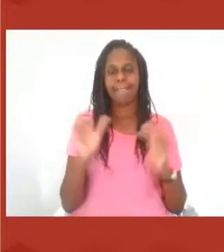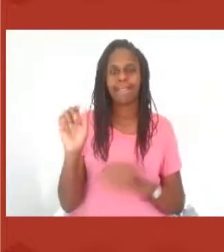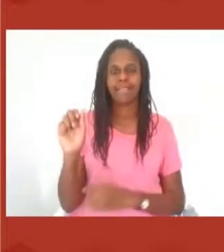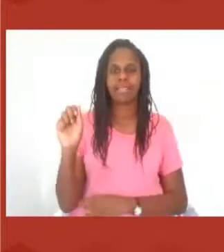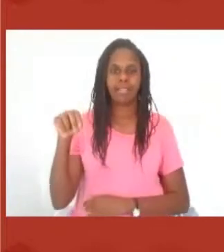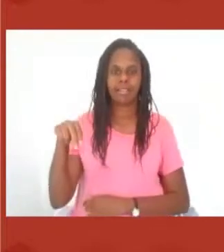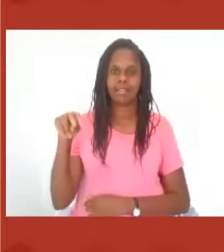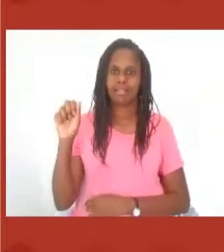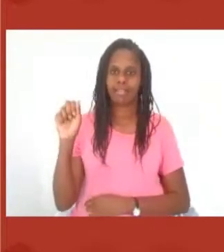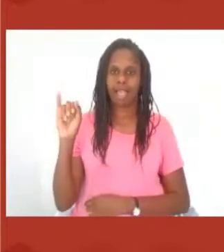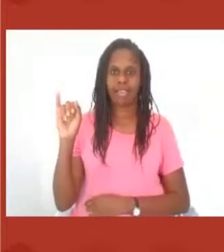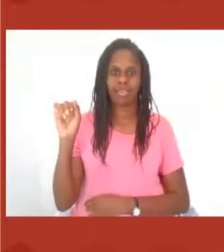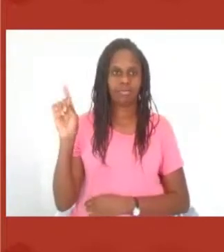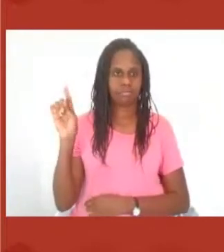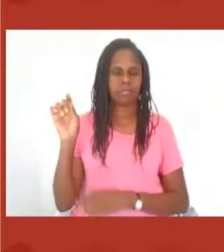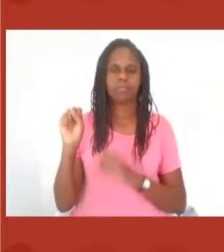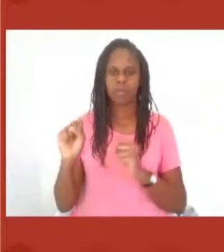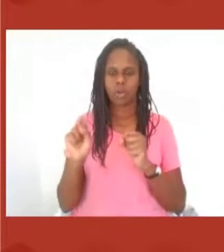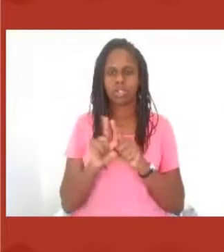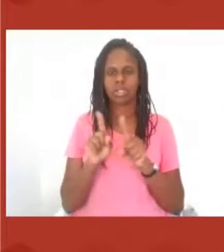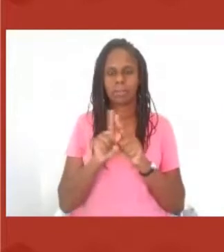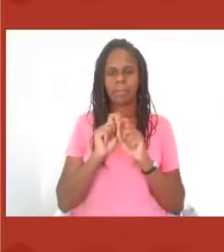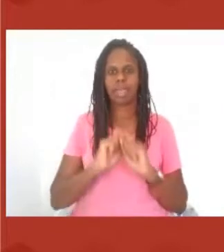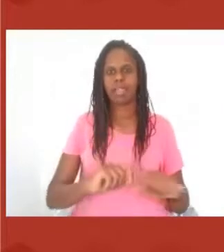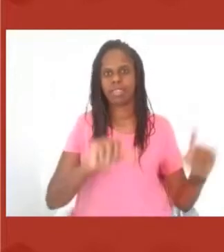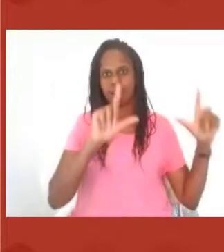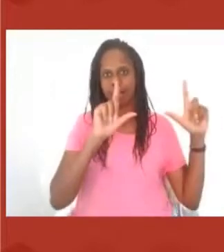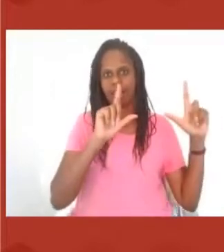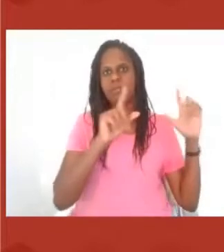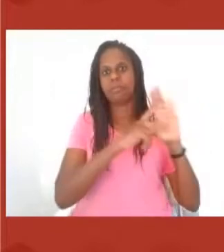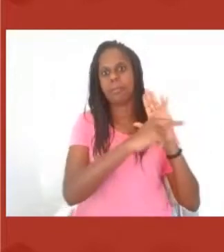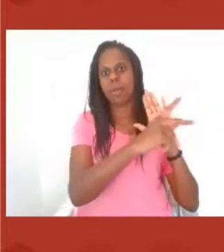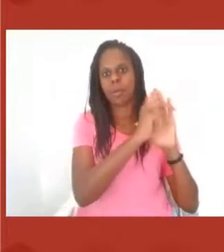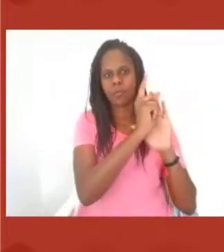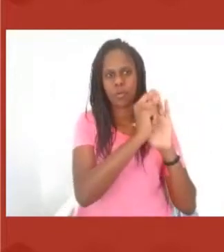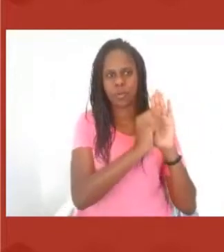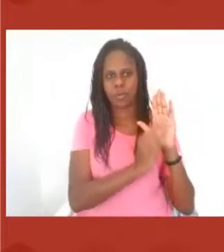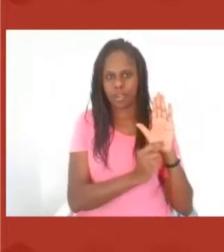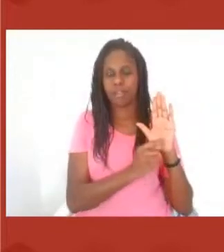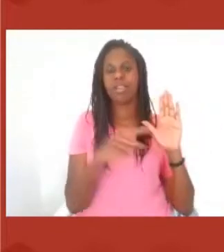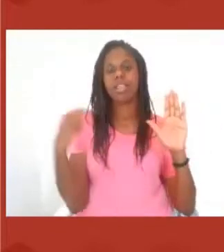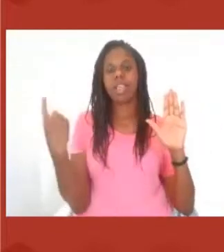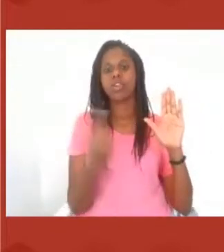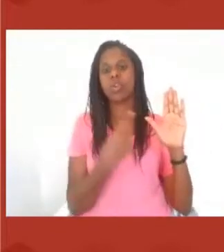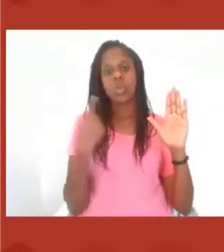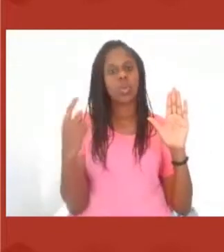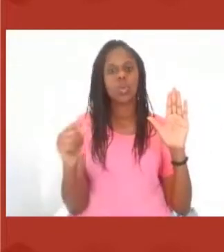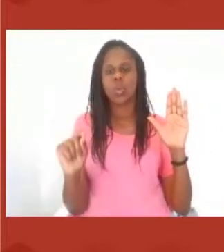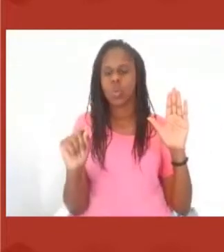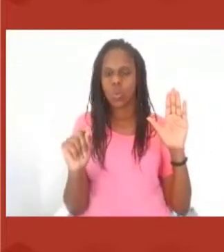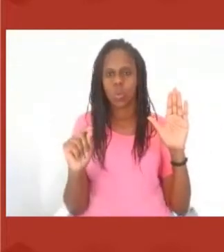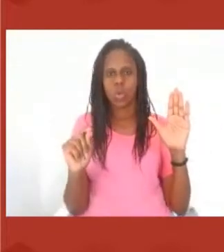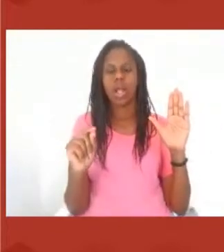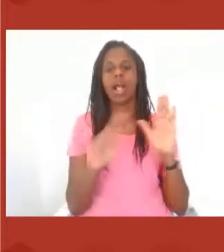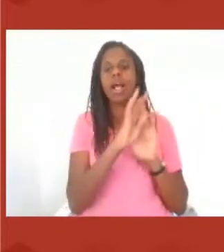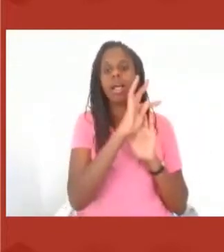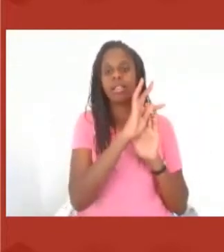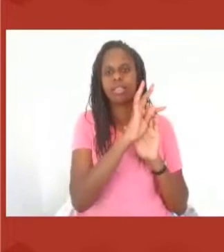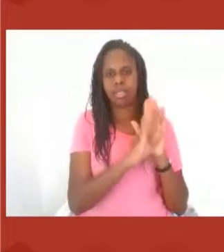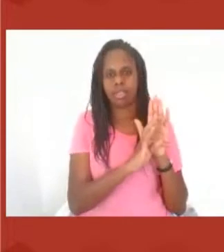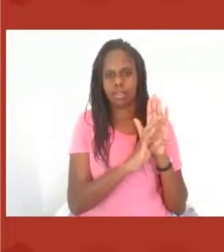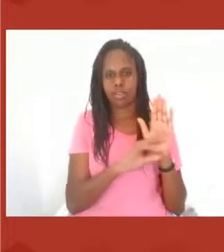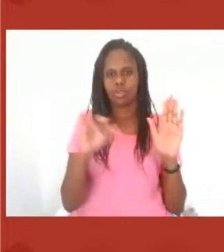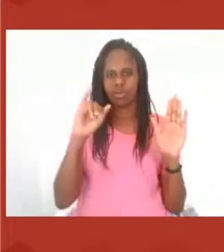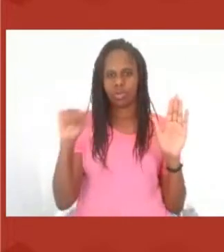poderia compartilhar a tela do formulário, porque aí a gente teria texto no Jamboard, né?